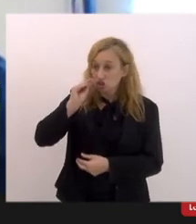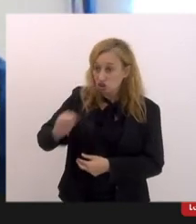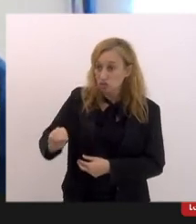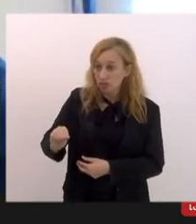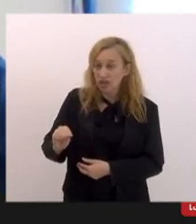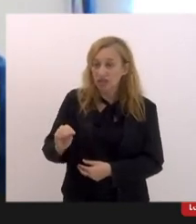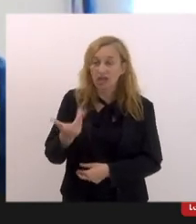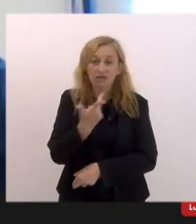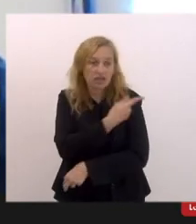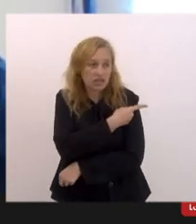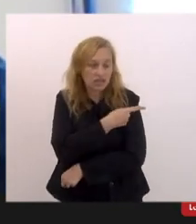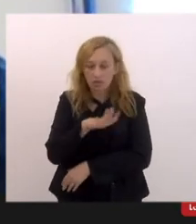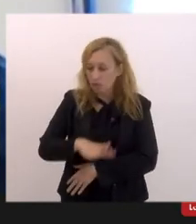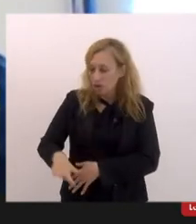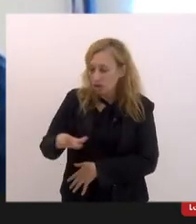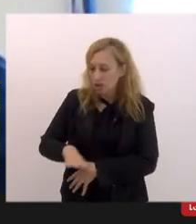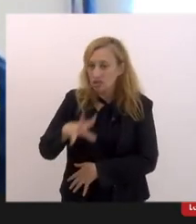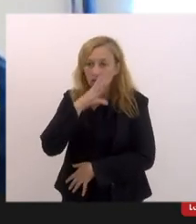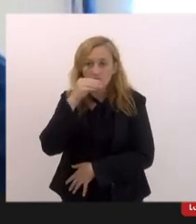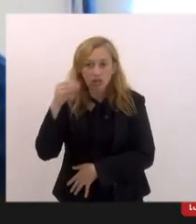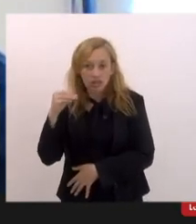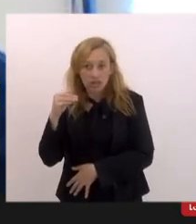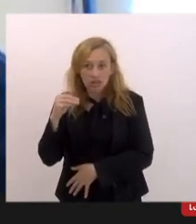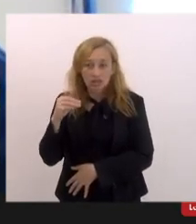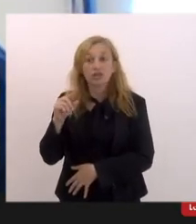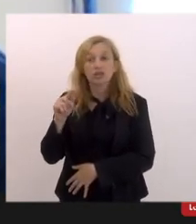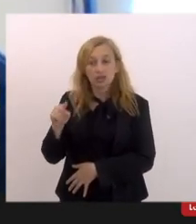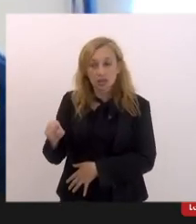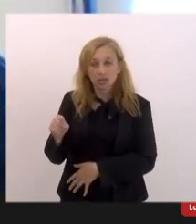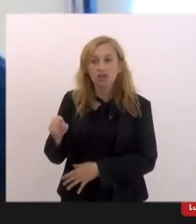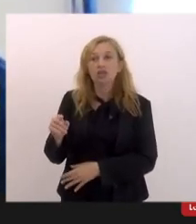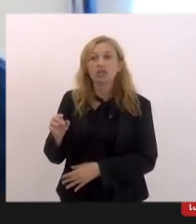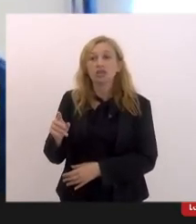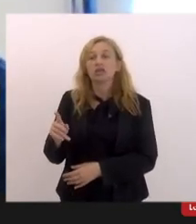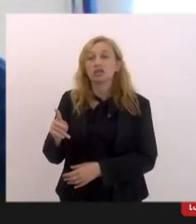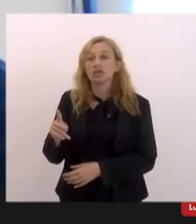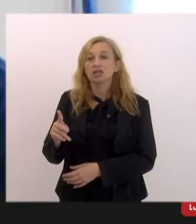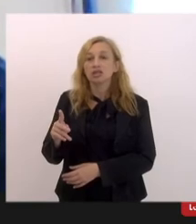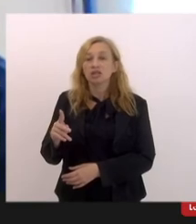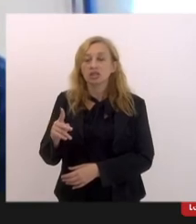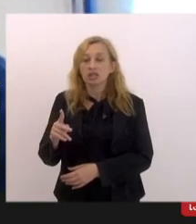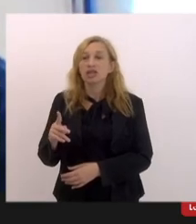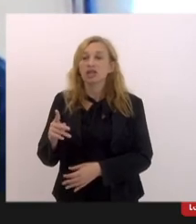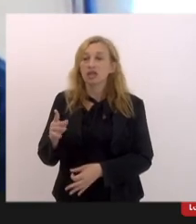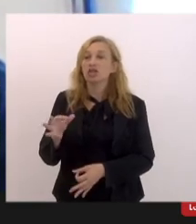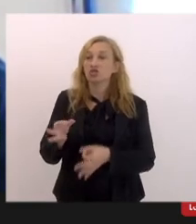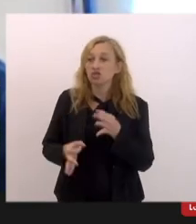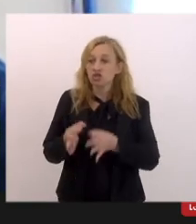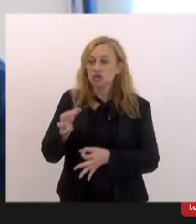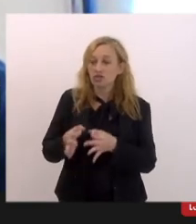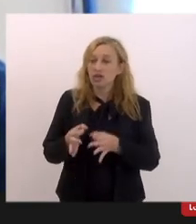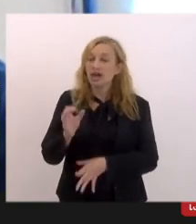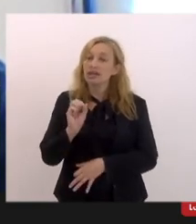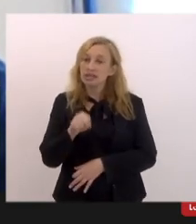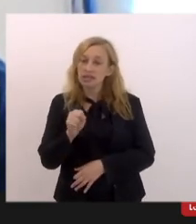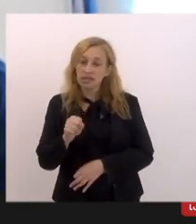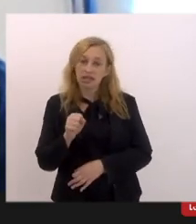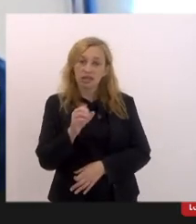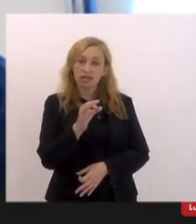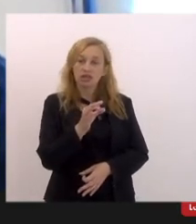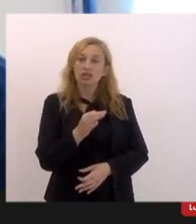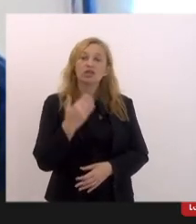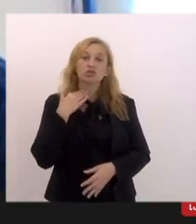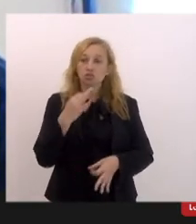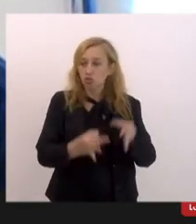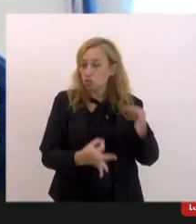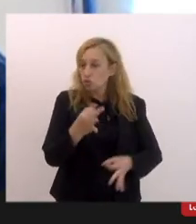vacina para uma criança ou adolescente tem que se justificar perante as autoridades. Isso é negar o direito ao acesso à saúde.